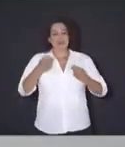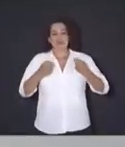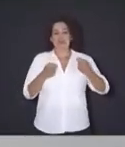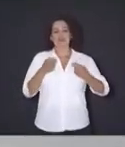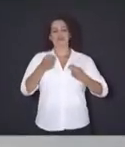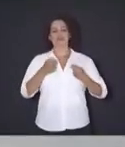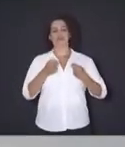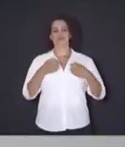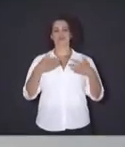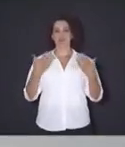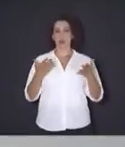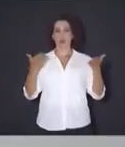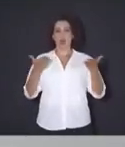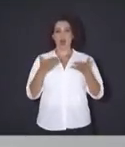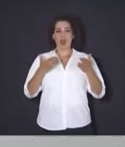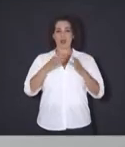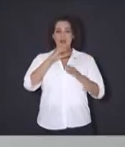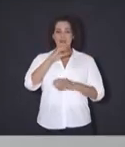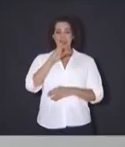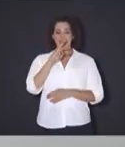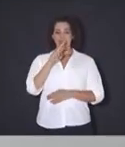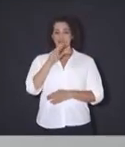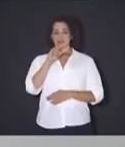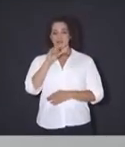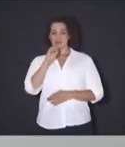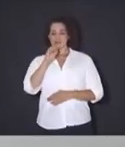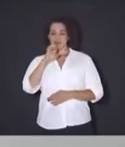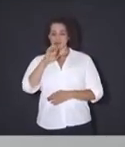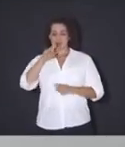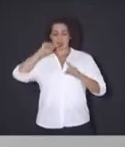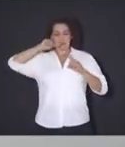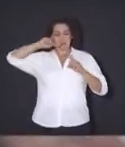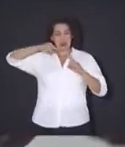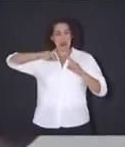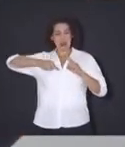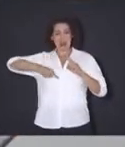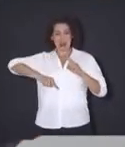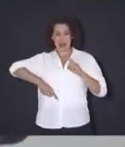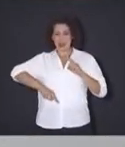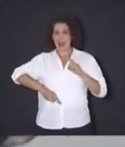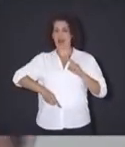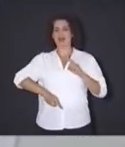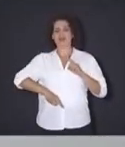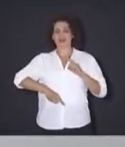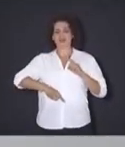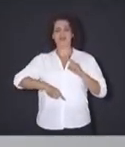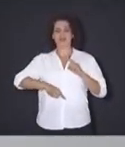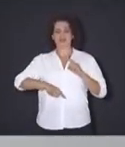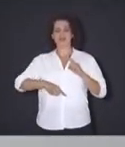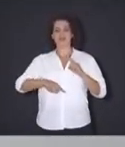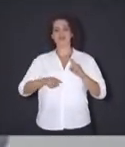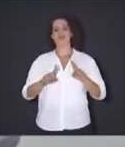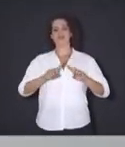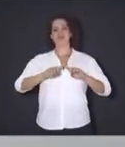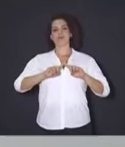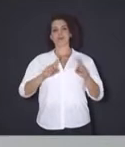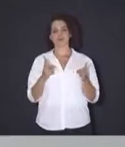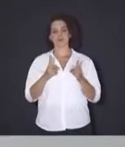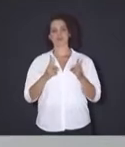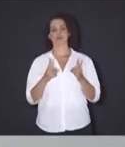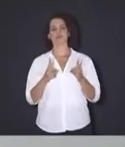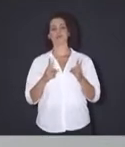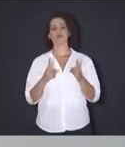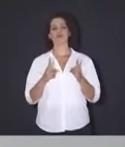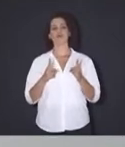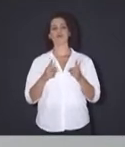de aprofundamento da crise e de chegar ao fundo do poço que vai chegar um determinado momento mas você vai ressurgir